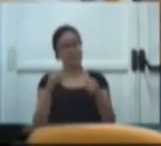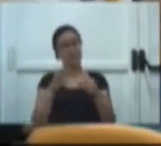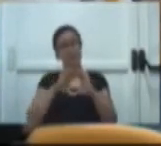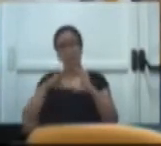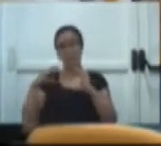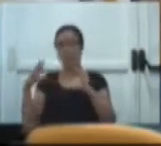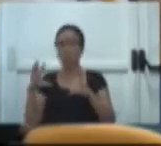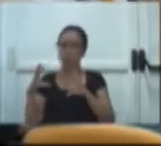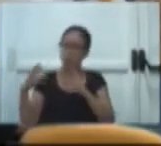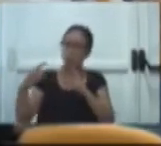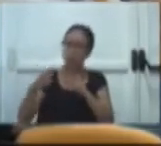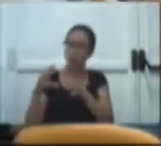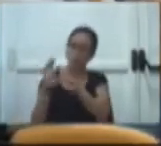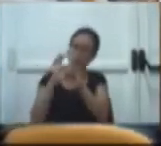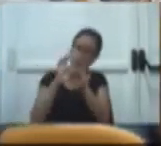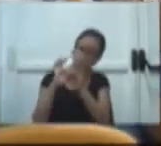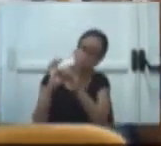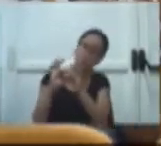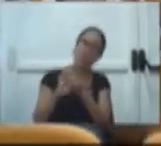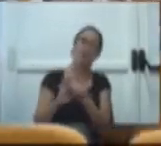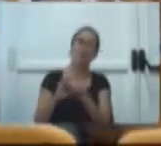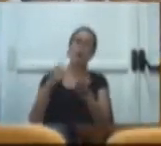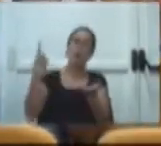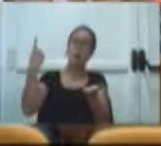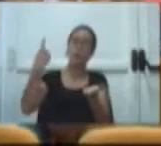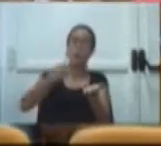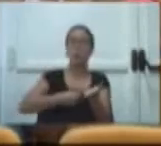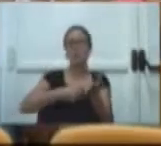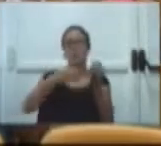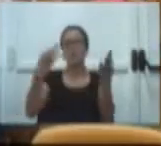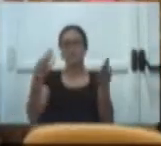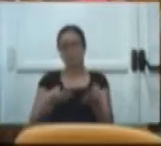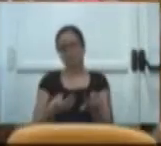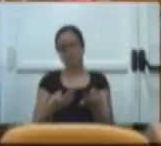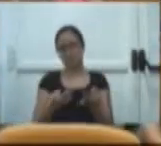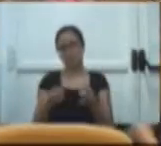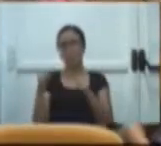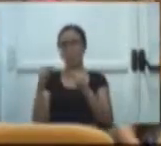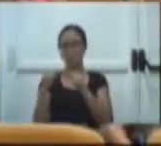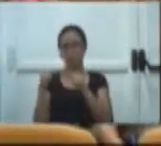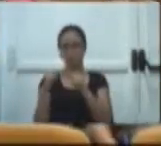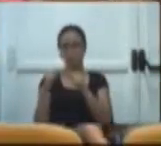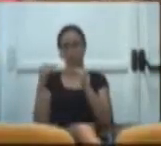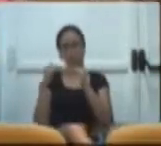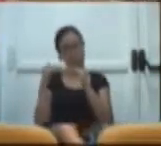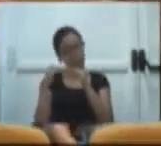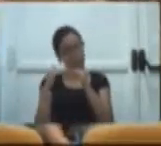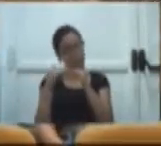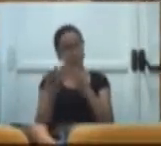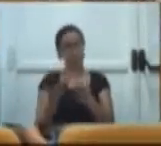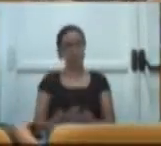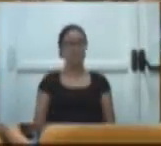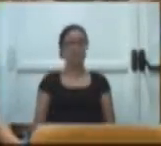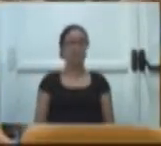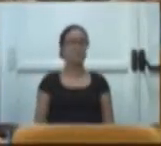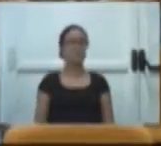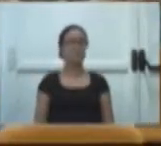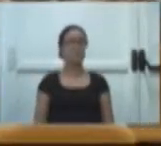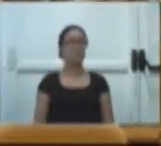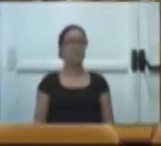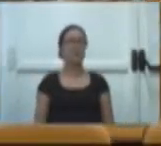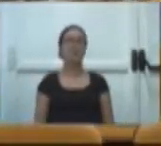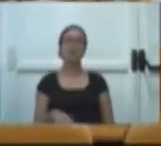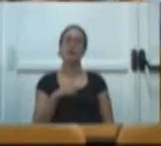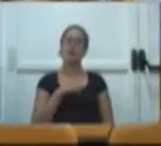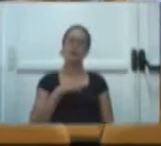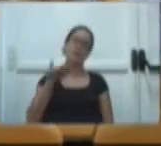da melhor forma possível e de forma tranquila. Quando nós tivemos o plano de